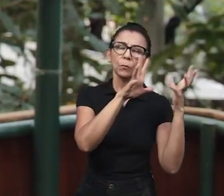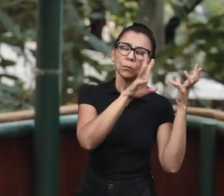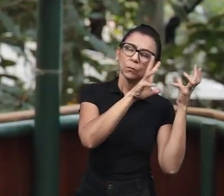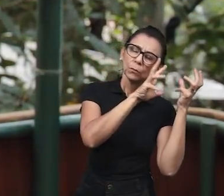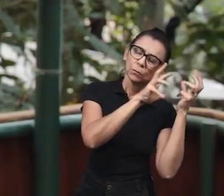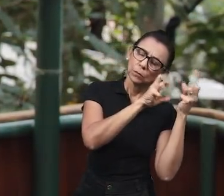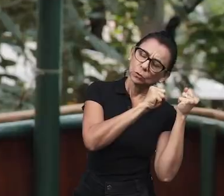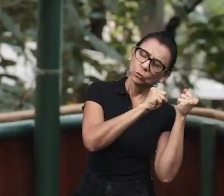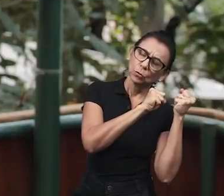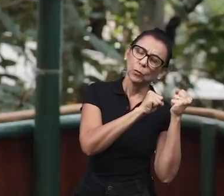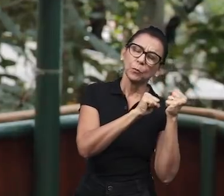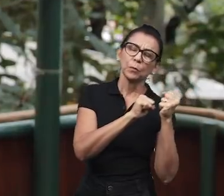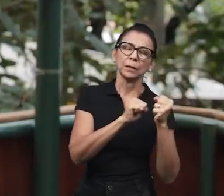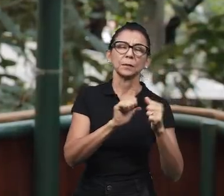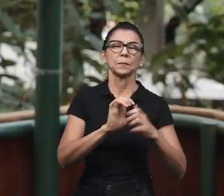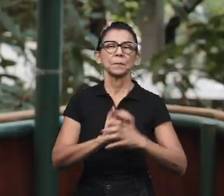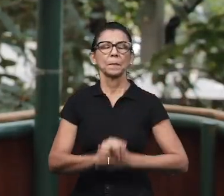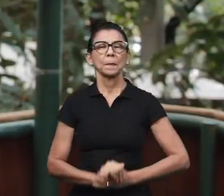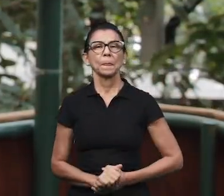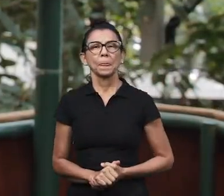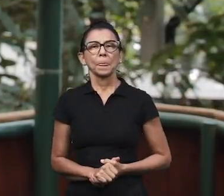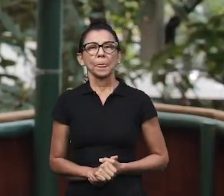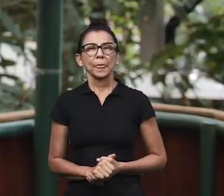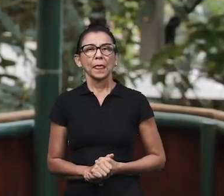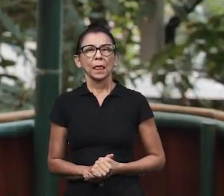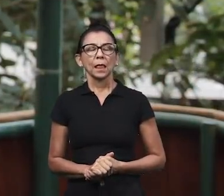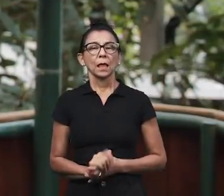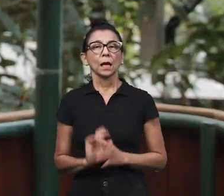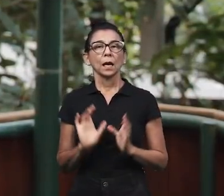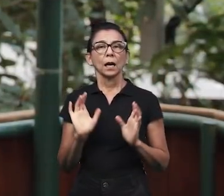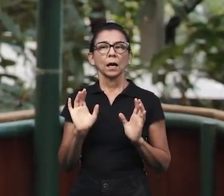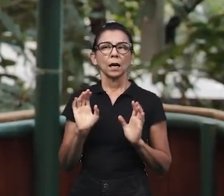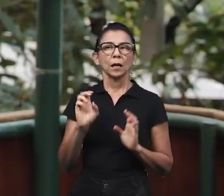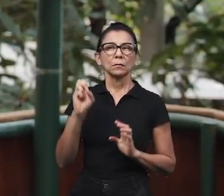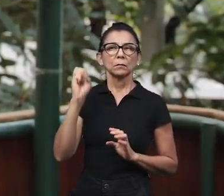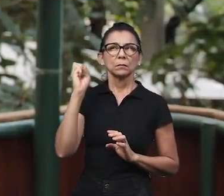horas. Quando a gente finalizou e viu que estava tudo calmo,